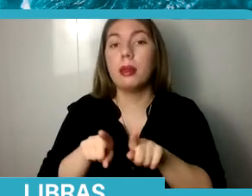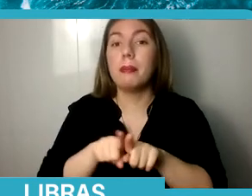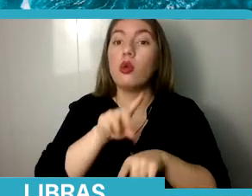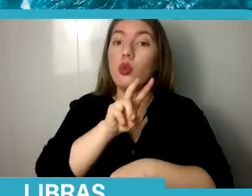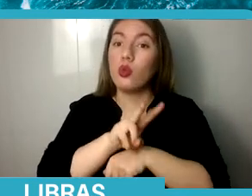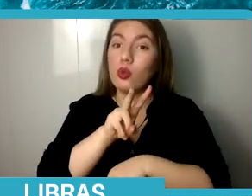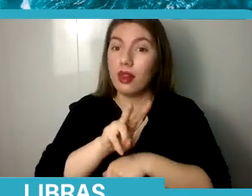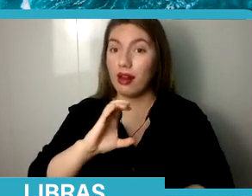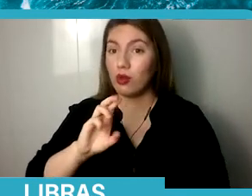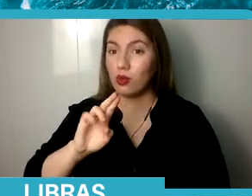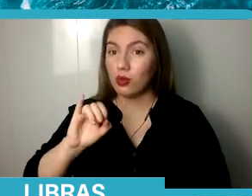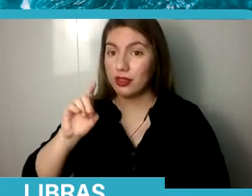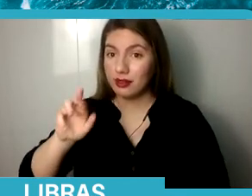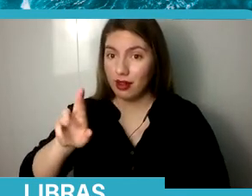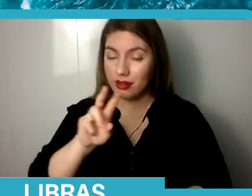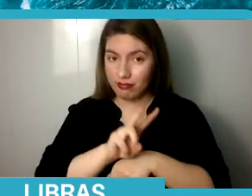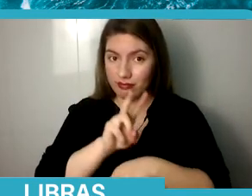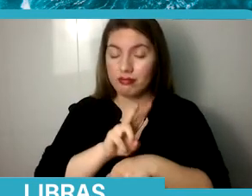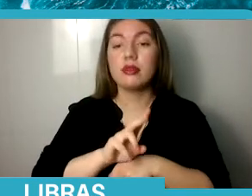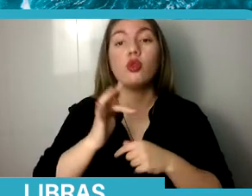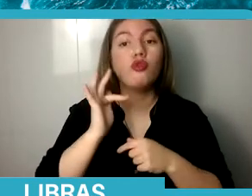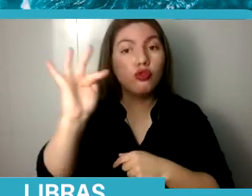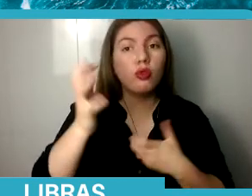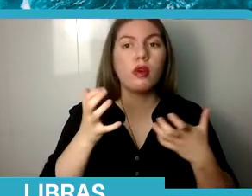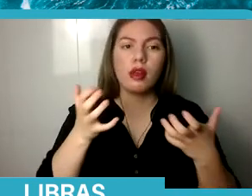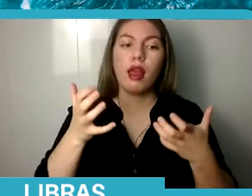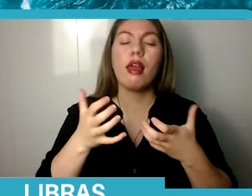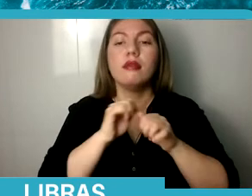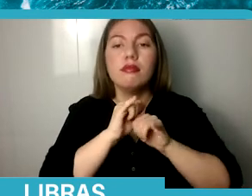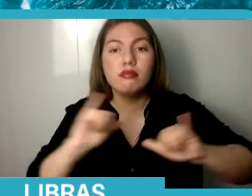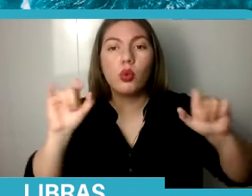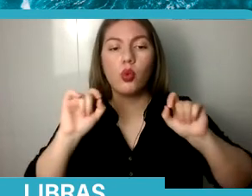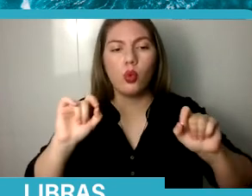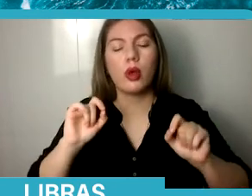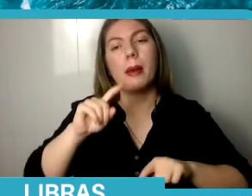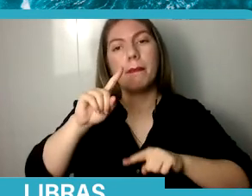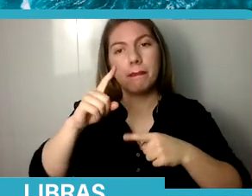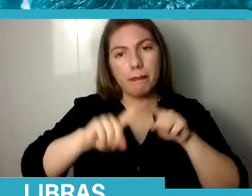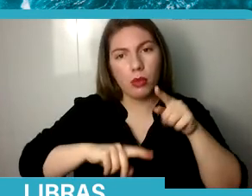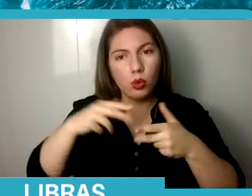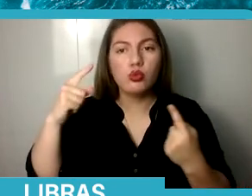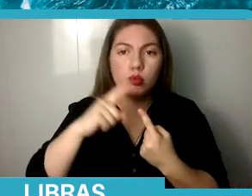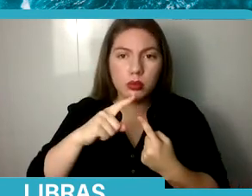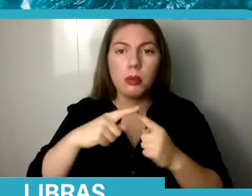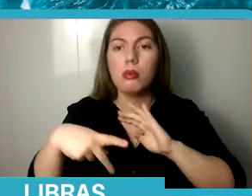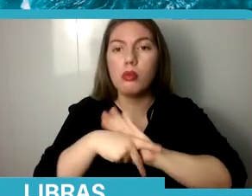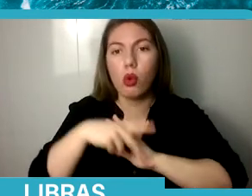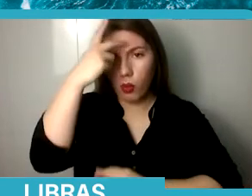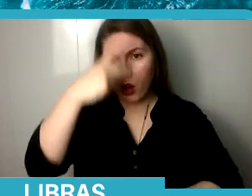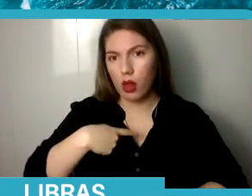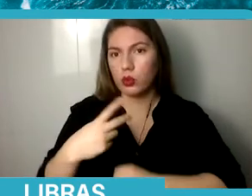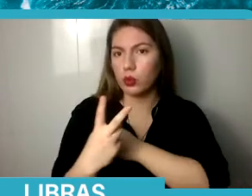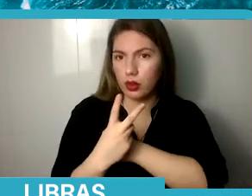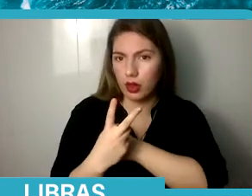futuro pretendemos expandir nosso portfólio de produtos lê sendo uma linha de autocuidado e de Universal na verdade a gente já lançou essa